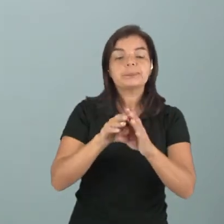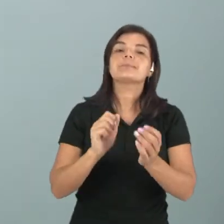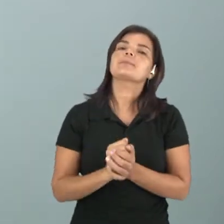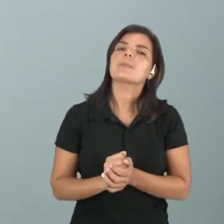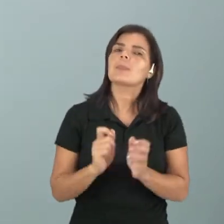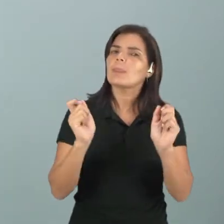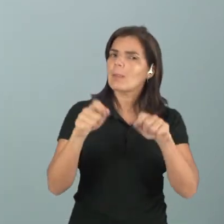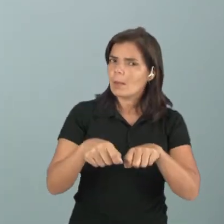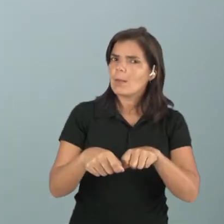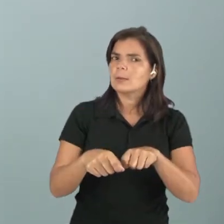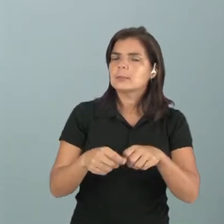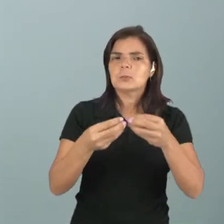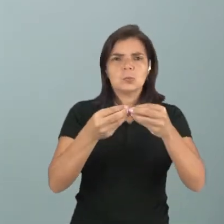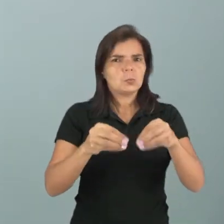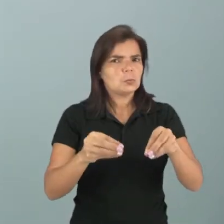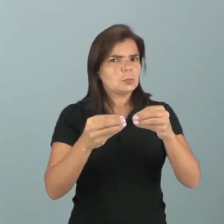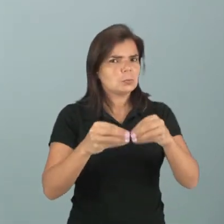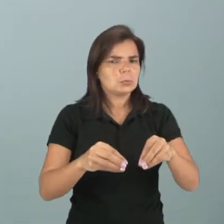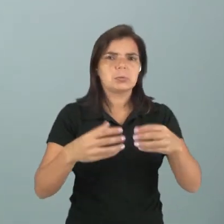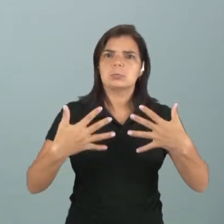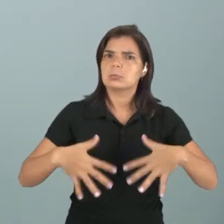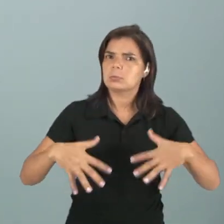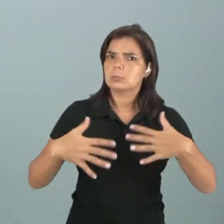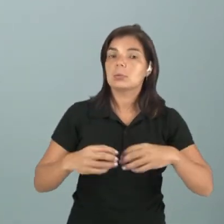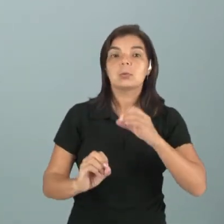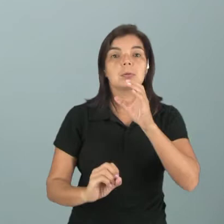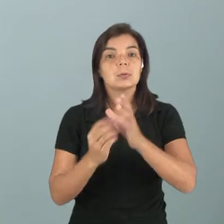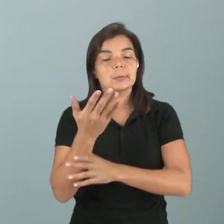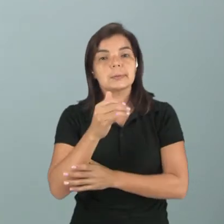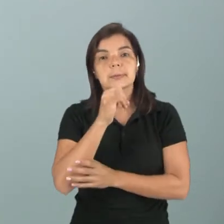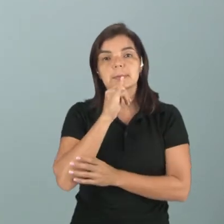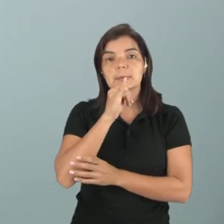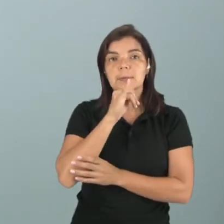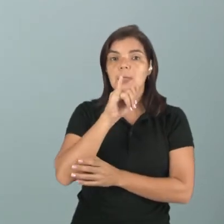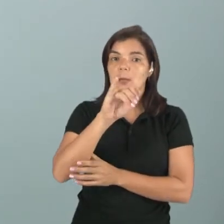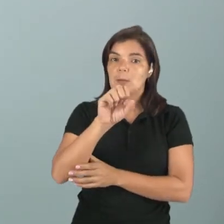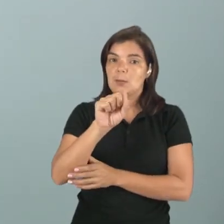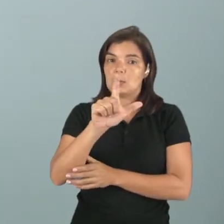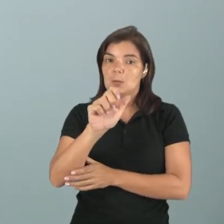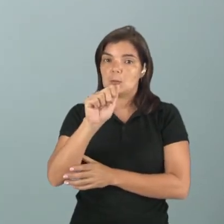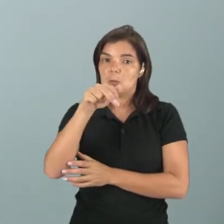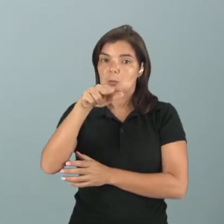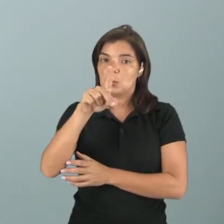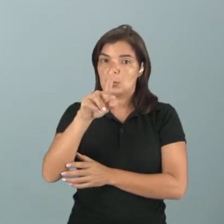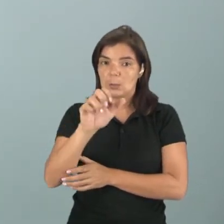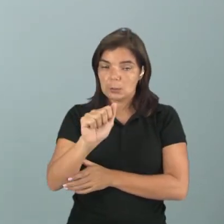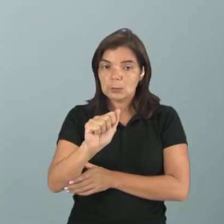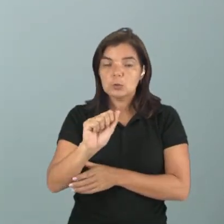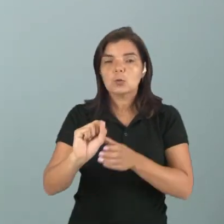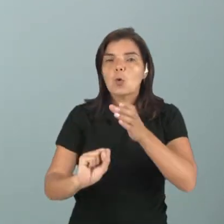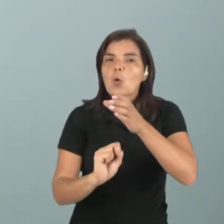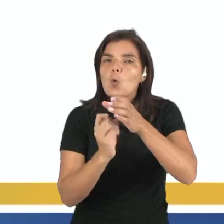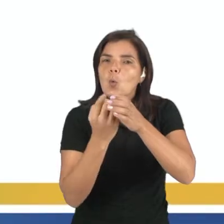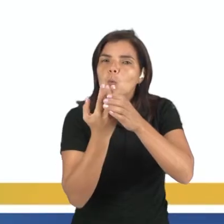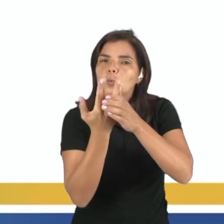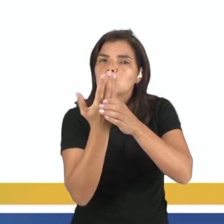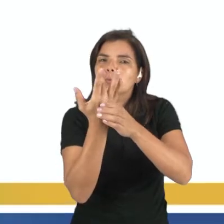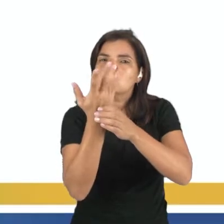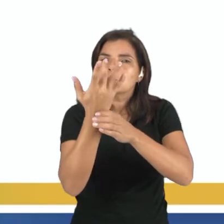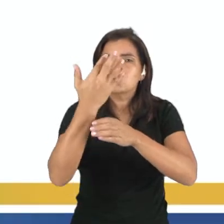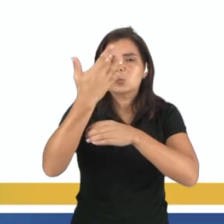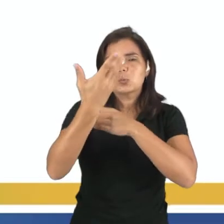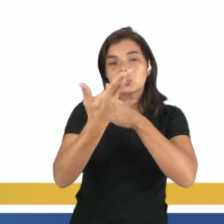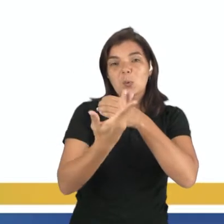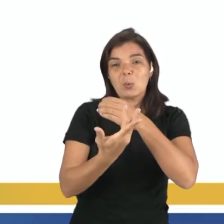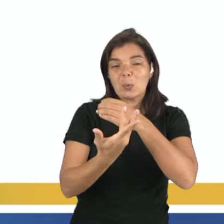também pode ser um prejuízo enorme, como aconteceu lá na Islândia, que foi visto que um vulcão na Islândia ele poluiu